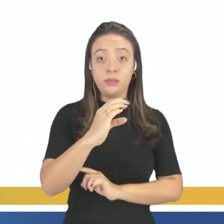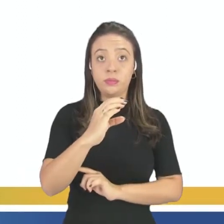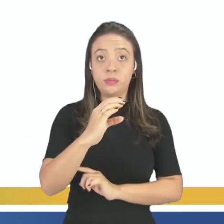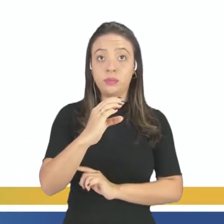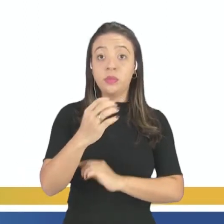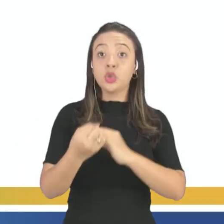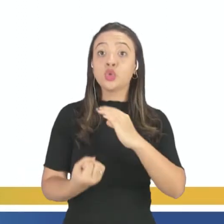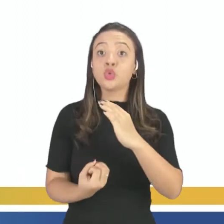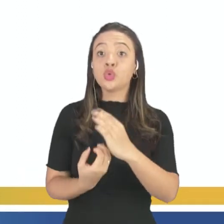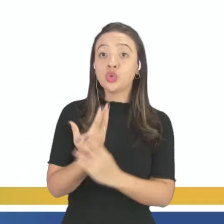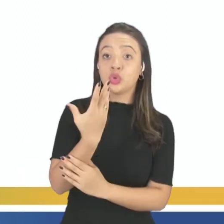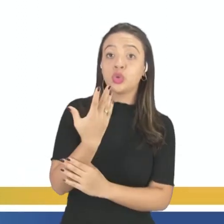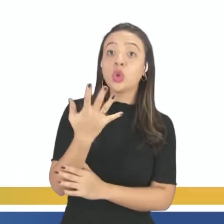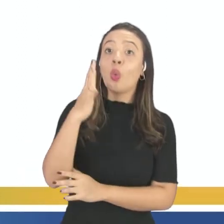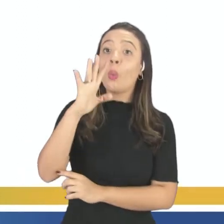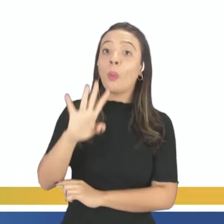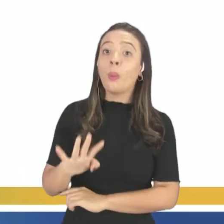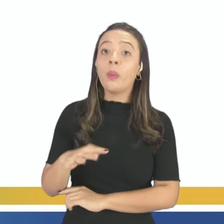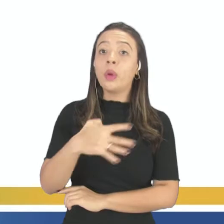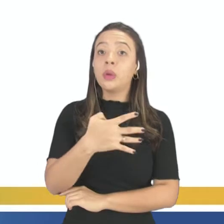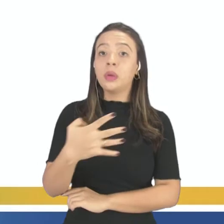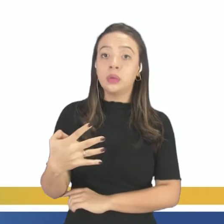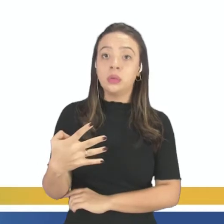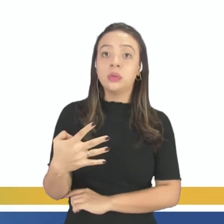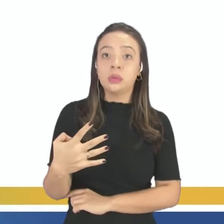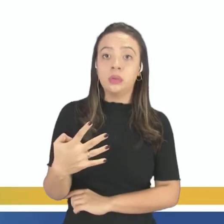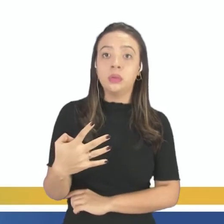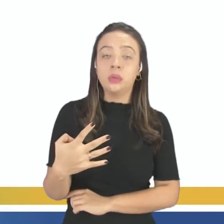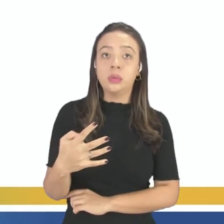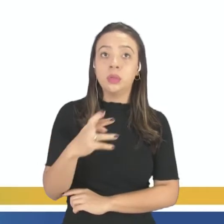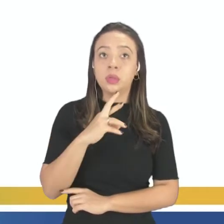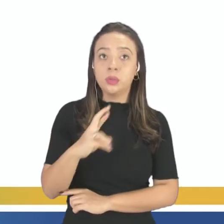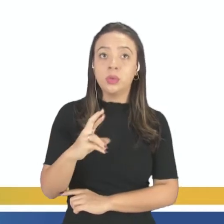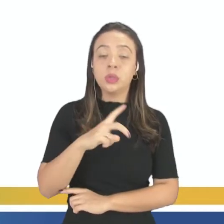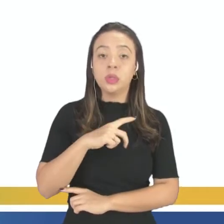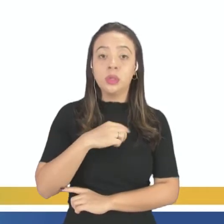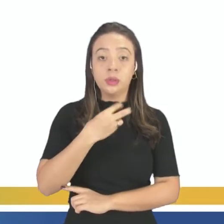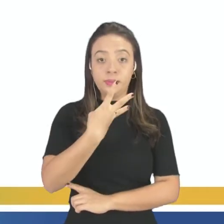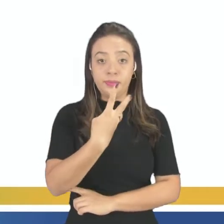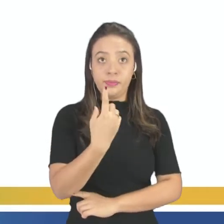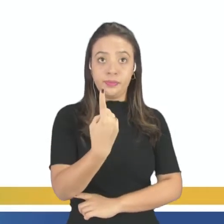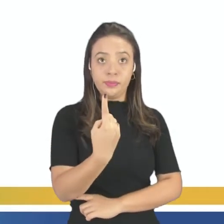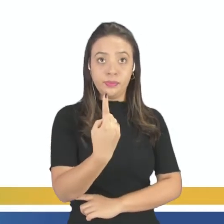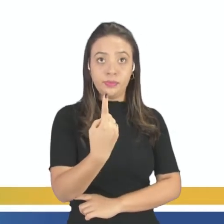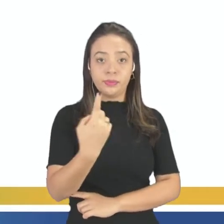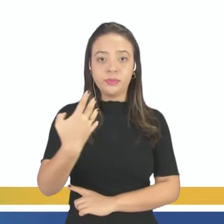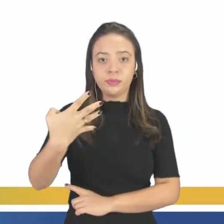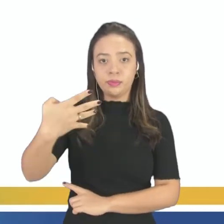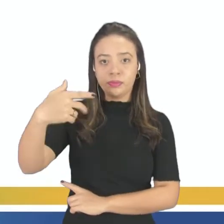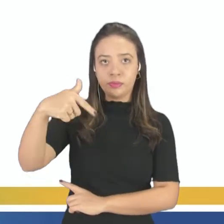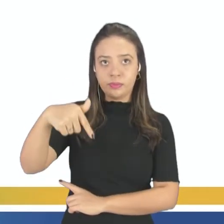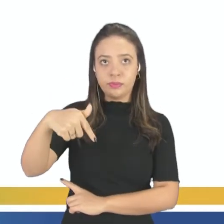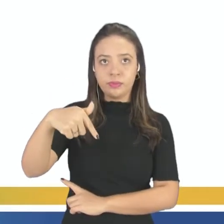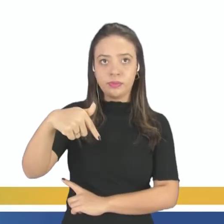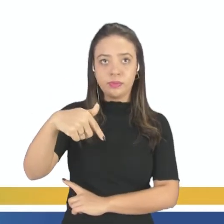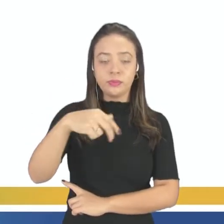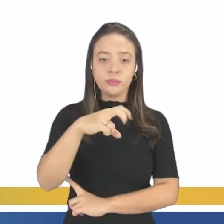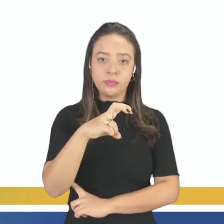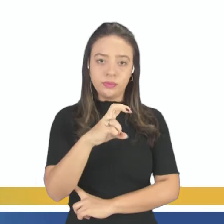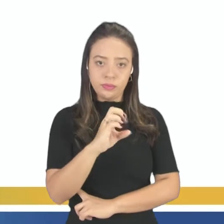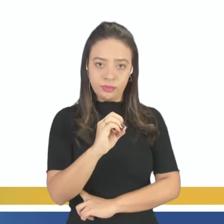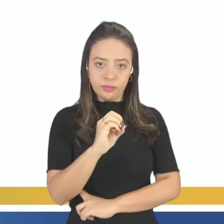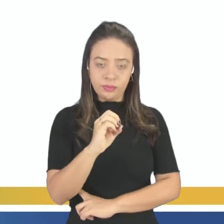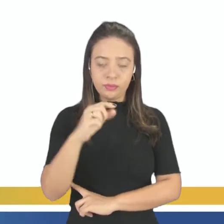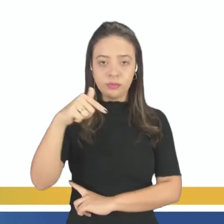teremos outra matriz resultante, que ela terá os elementos 31, 47,